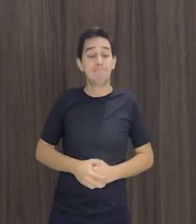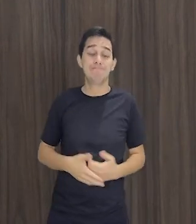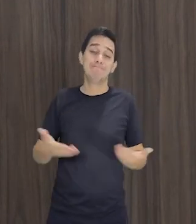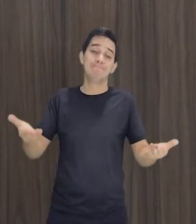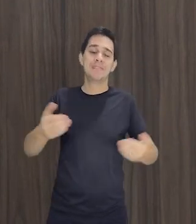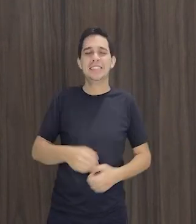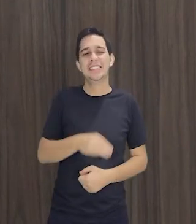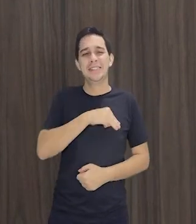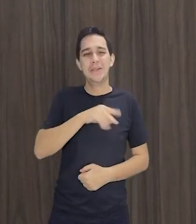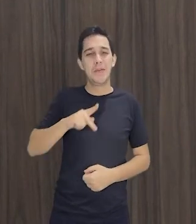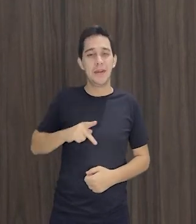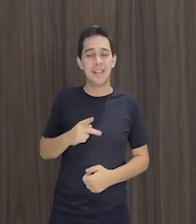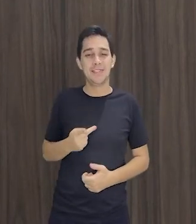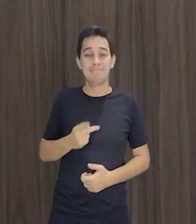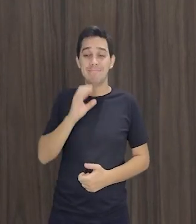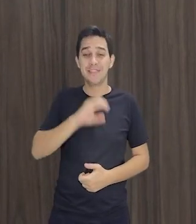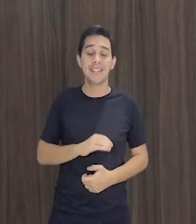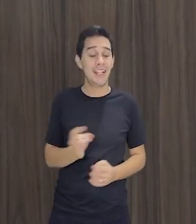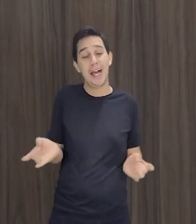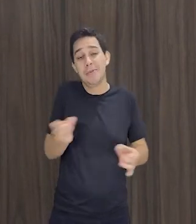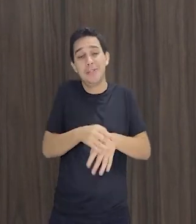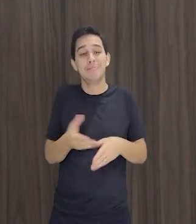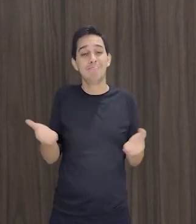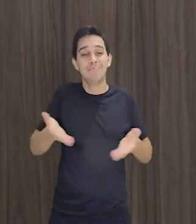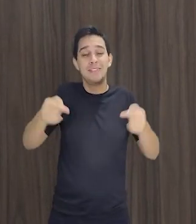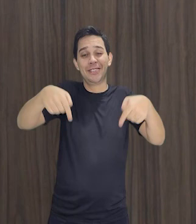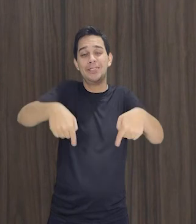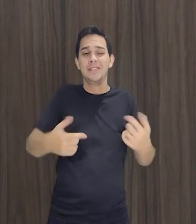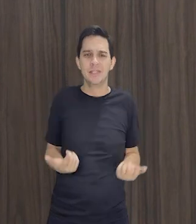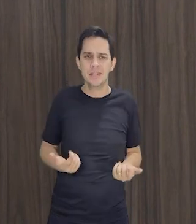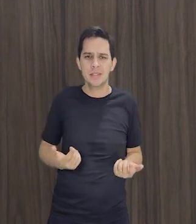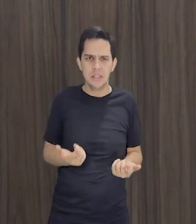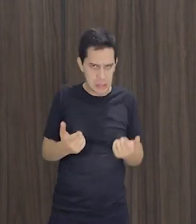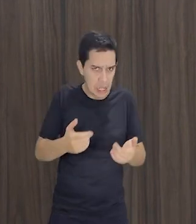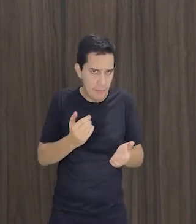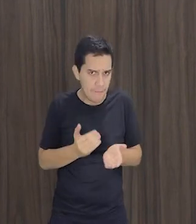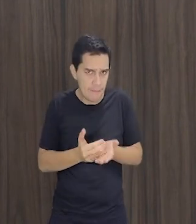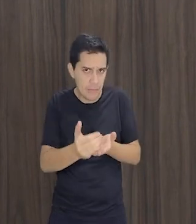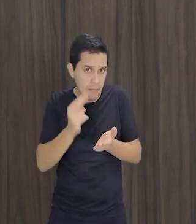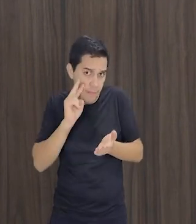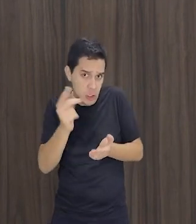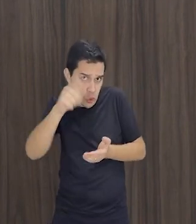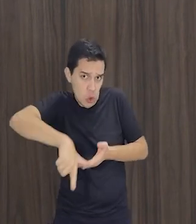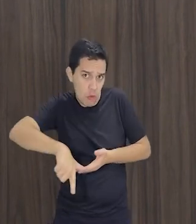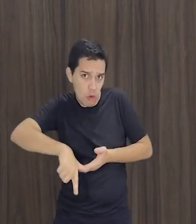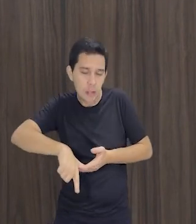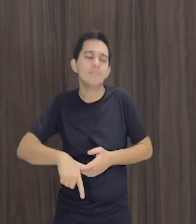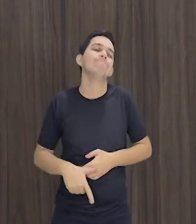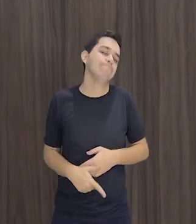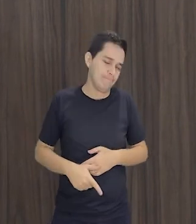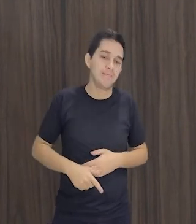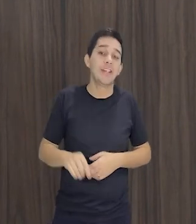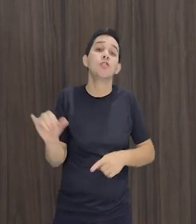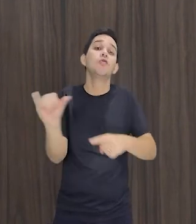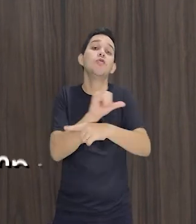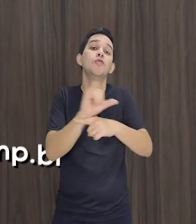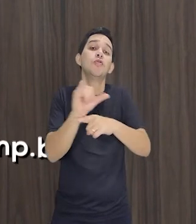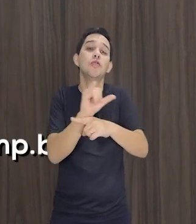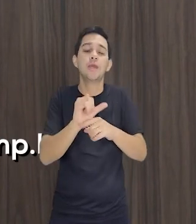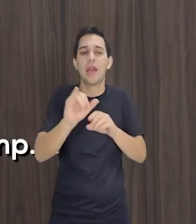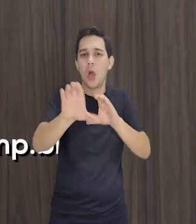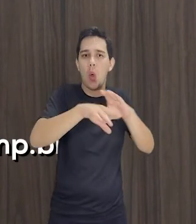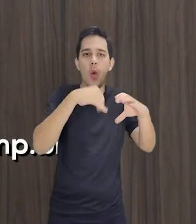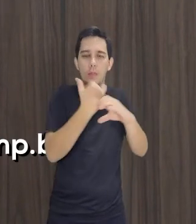aqui. Se você quiser rever este programa ou perdeu alguma edição anterior, acesse o canal do MPRJ no YouTube. Aproveite para